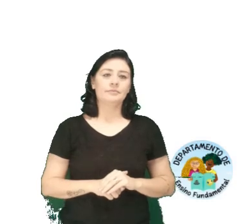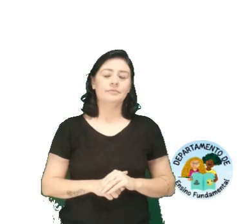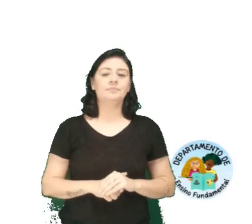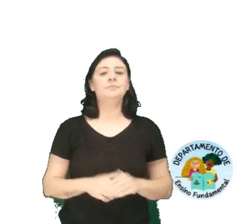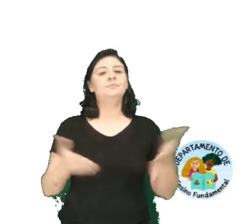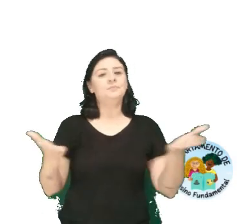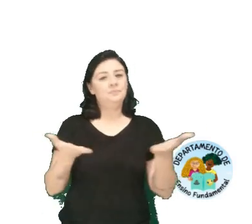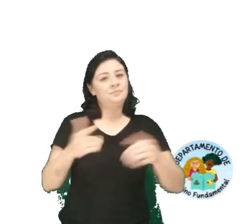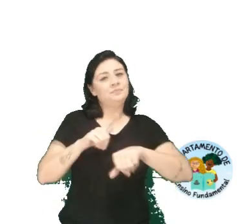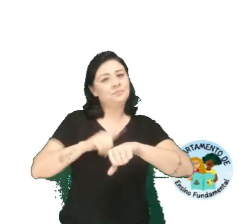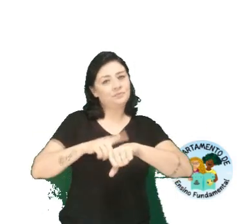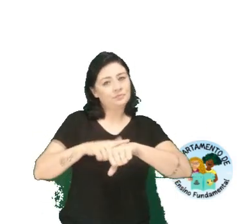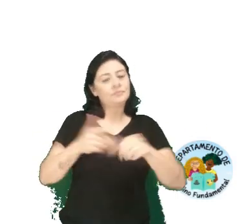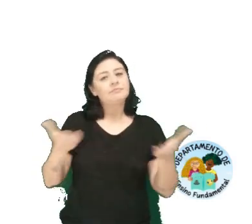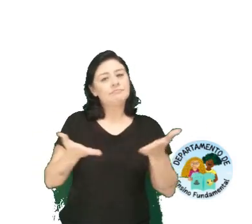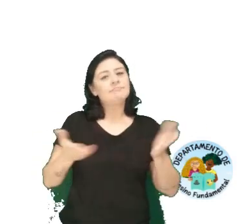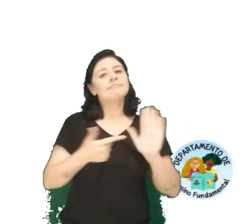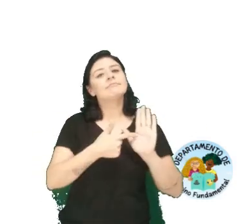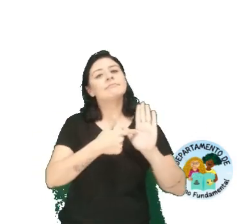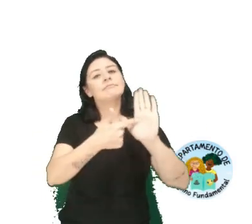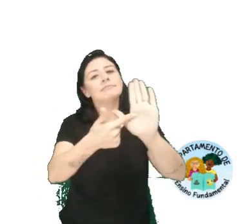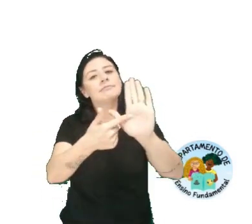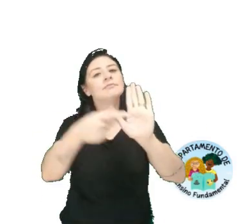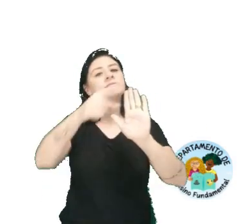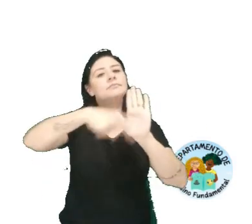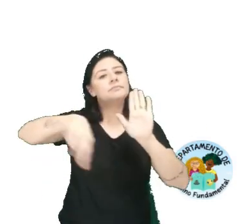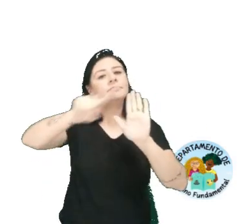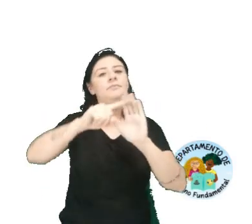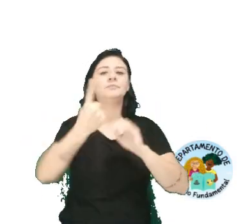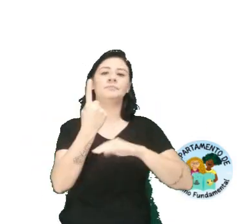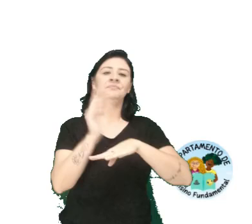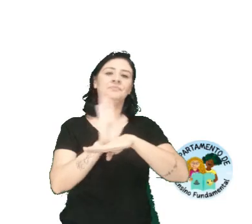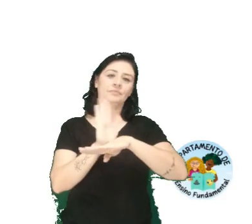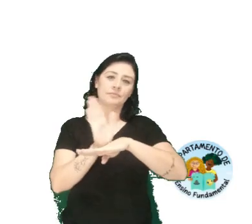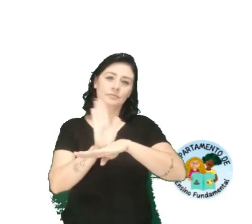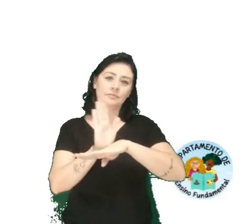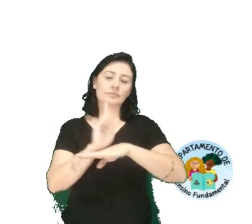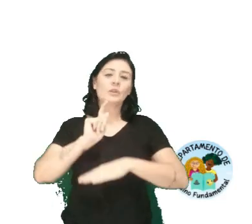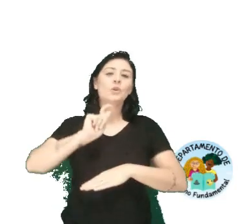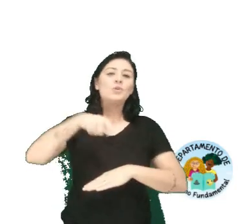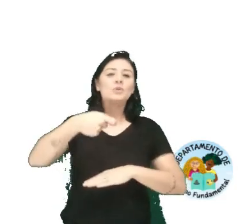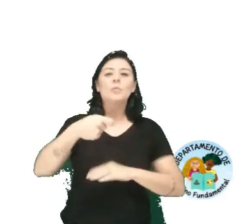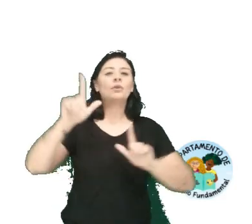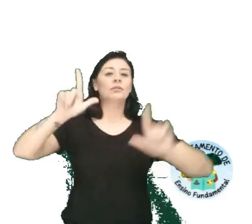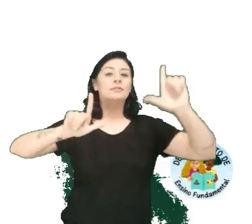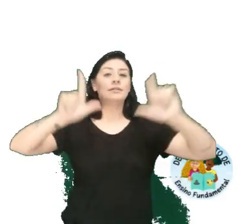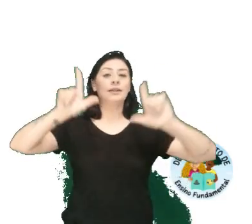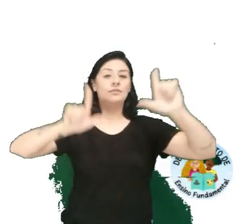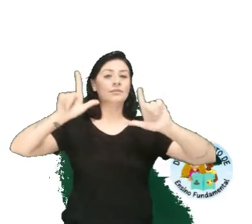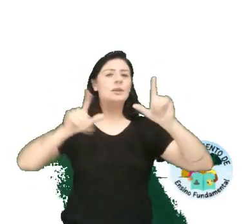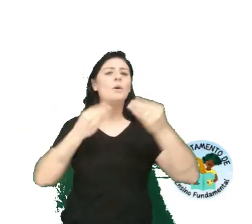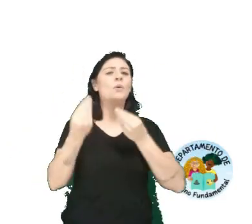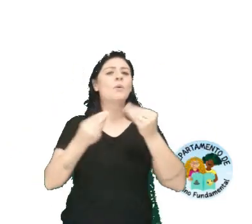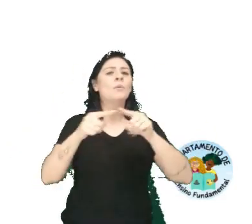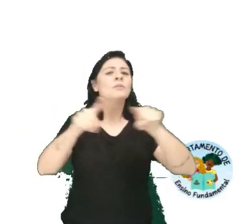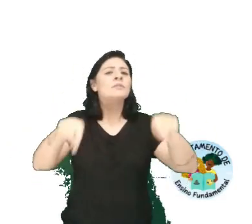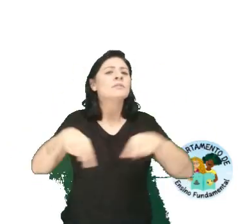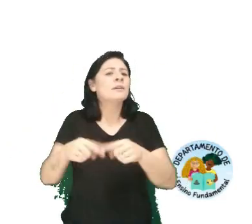Agora, nesse momento, nós vamos apresentar para vocês um vídeo sobre o uso da televisão em sala de